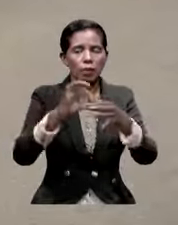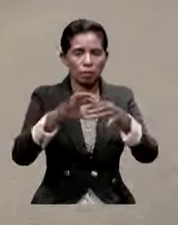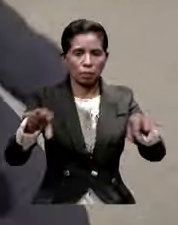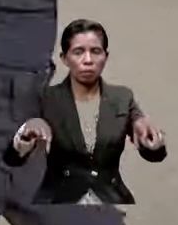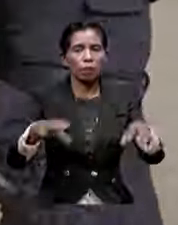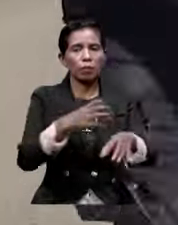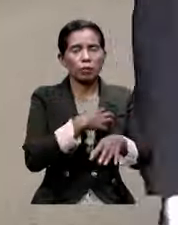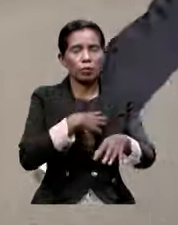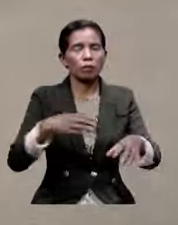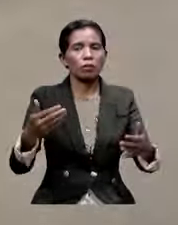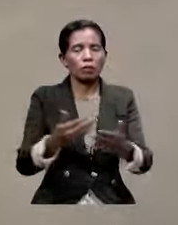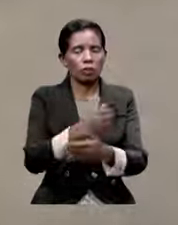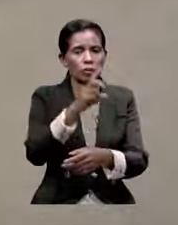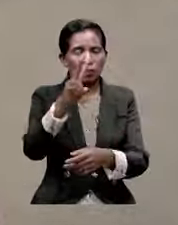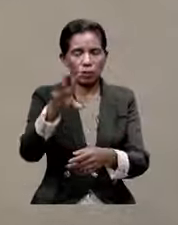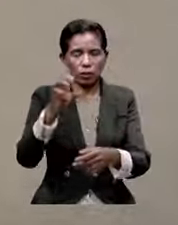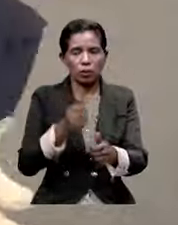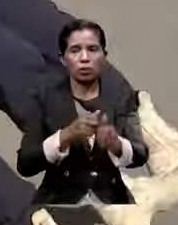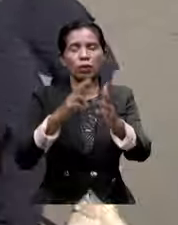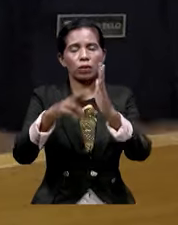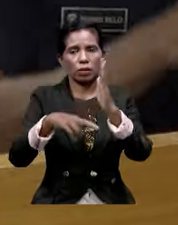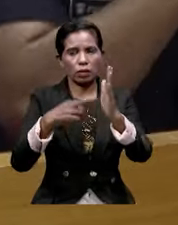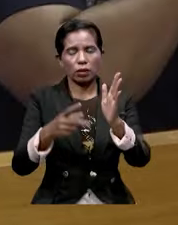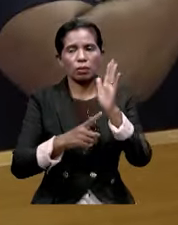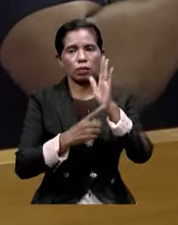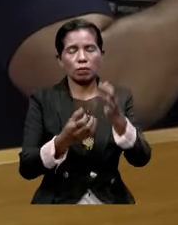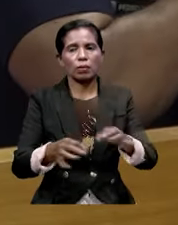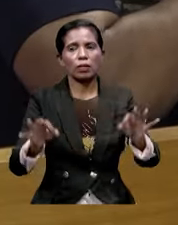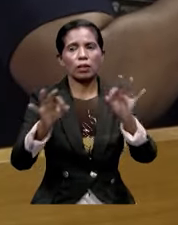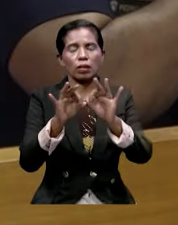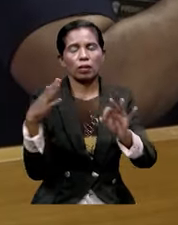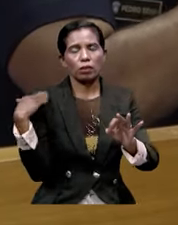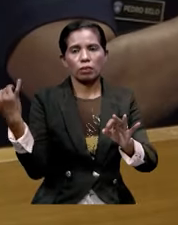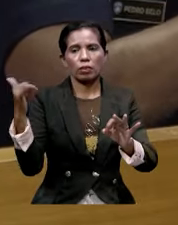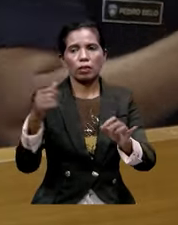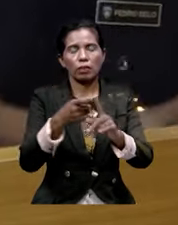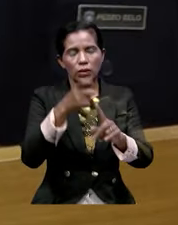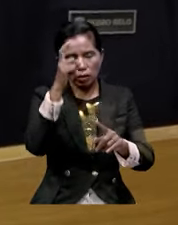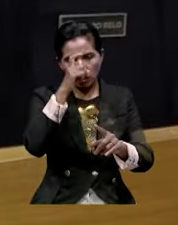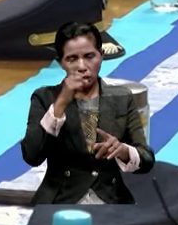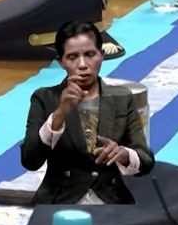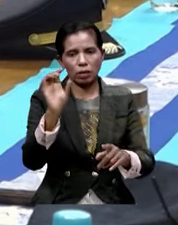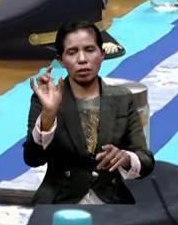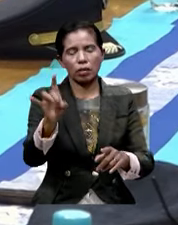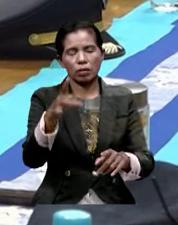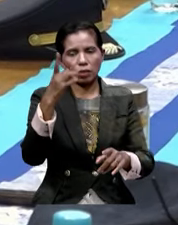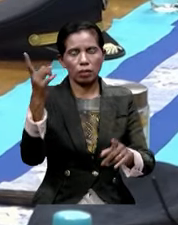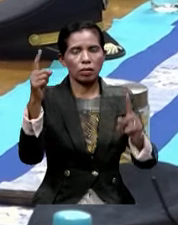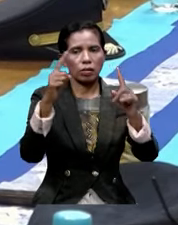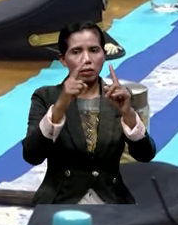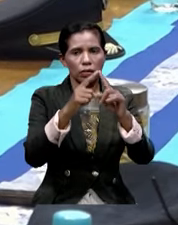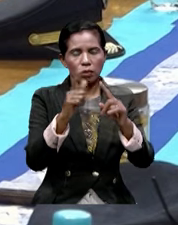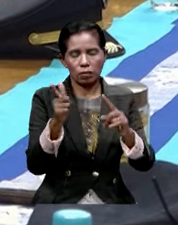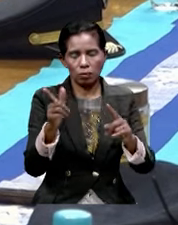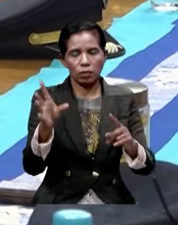rua e atina ne no requisito se for prioridade liu baso vencira russi idade sanulo resinualo to rono